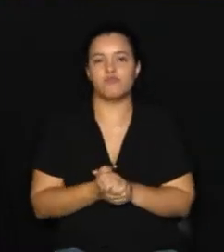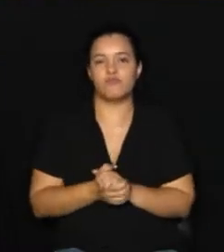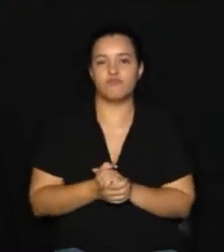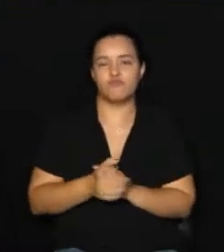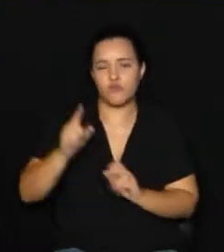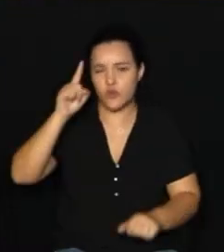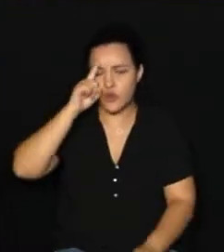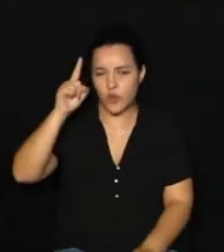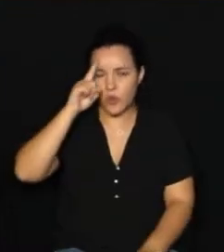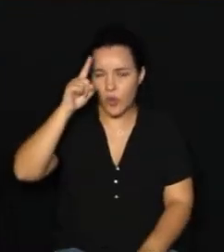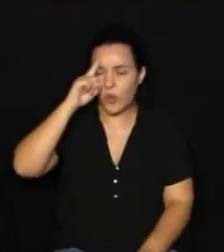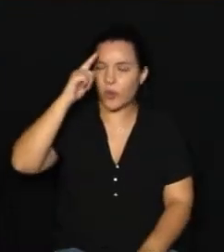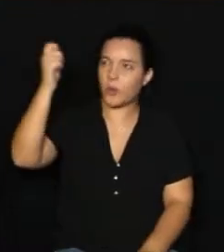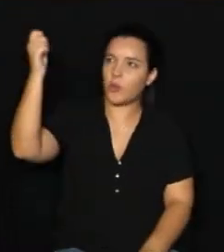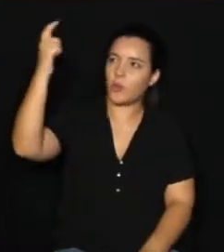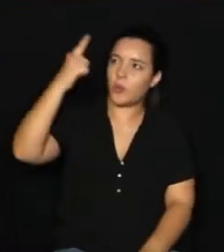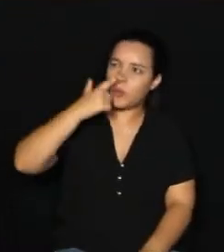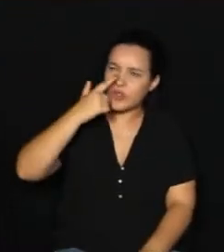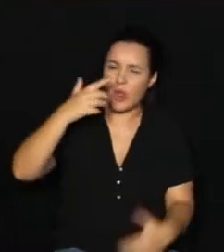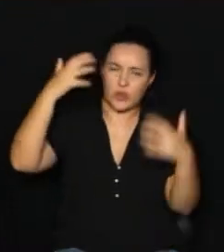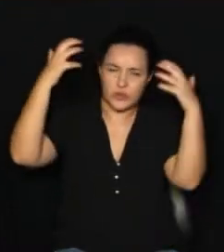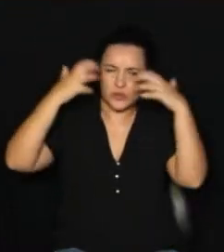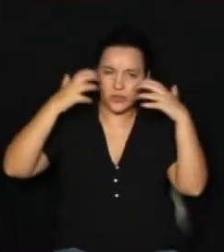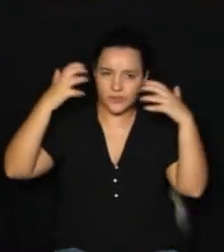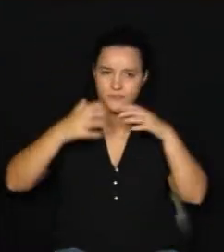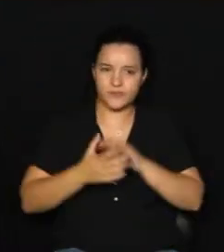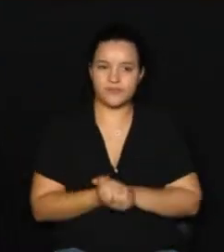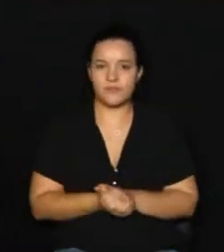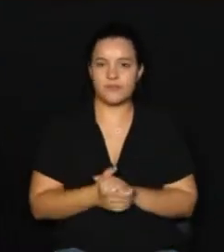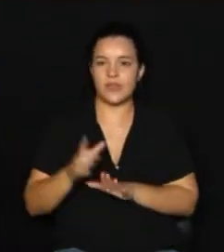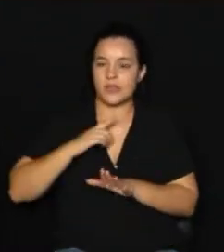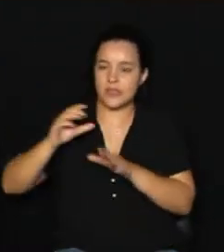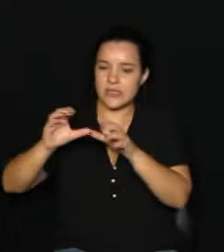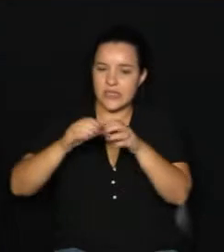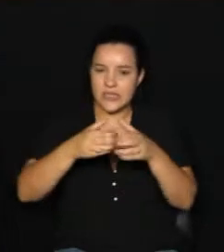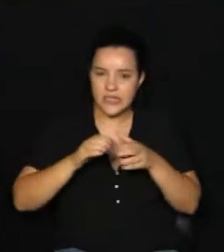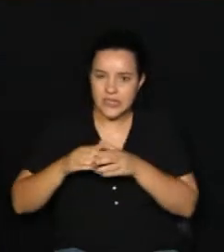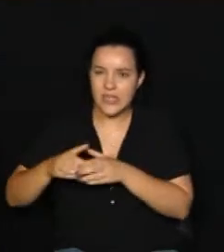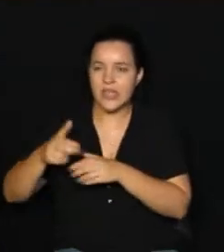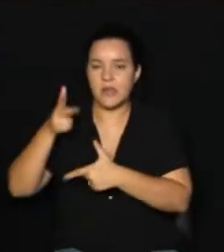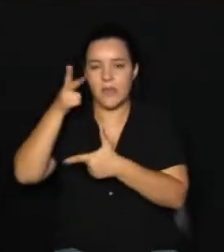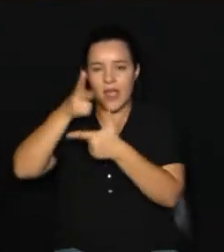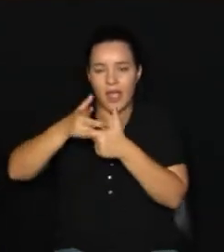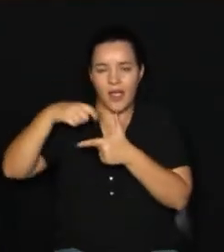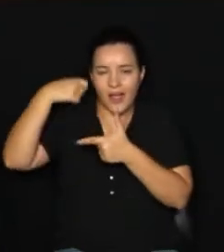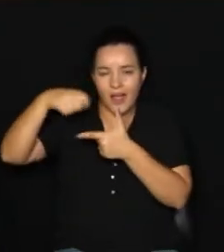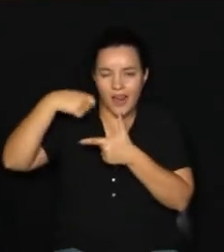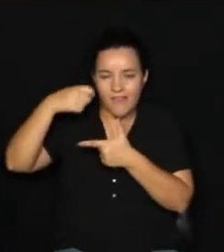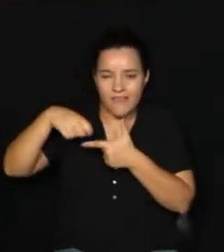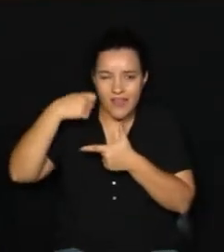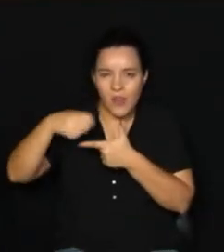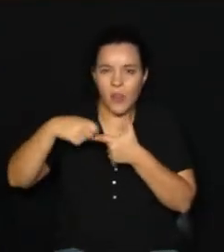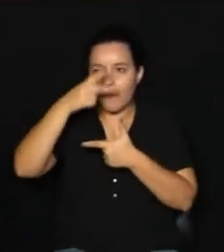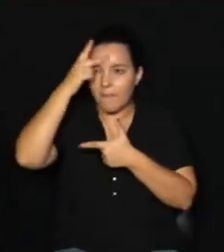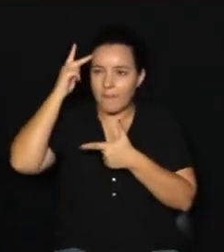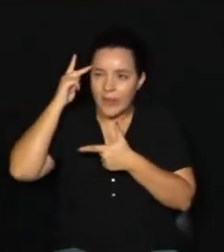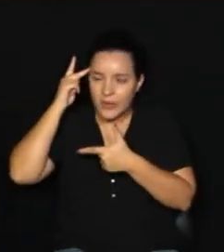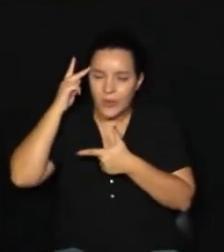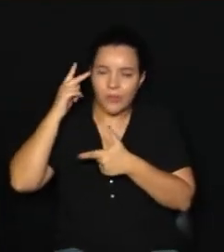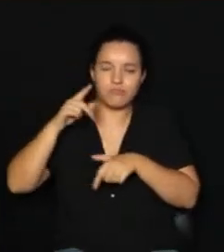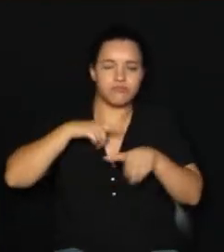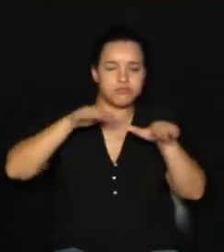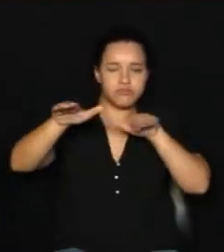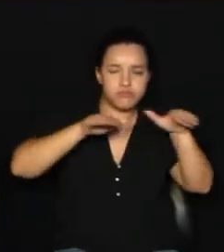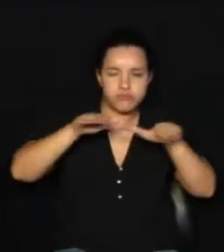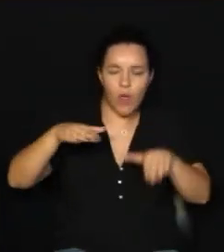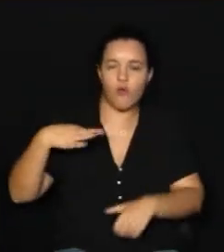noite, debaixo de sol, de chuva, as nossas equipes de gravação, os nossos mobilizadores, os